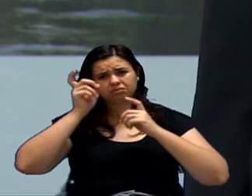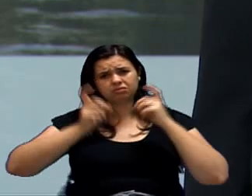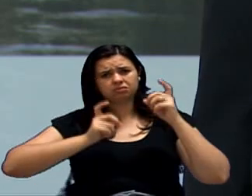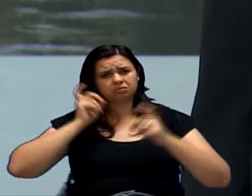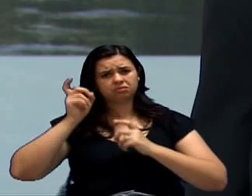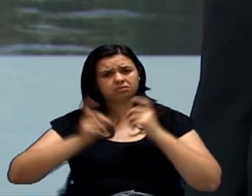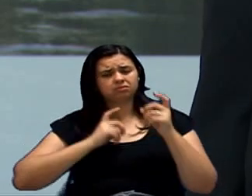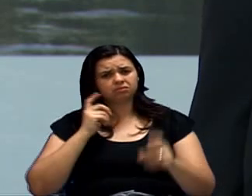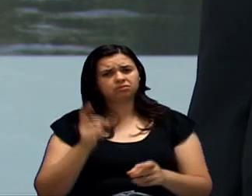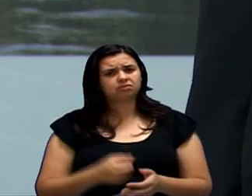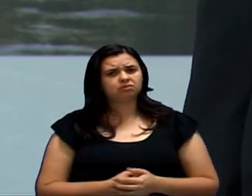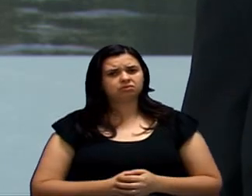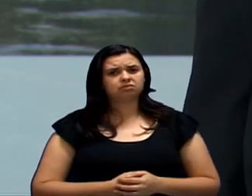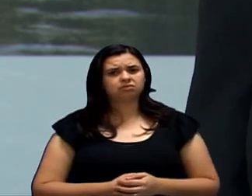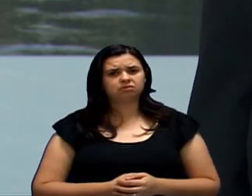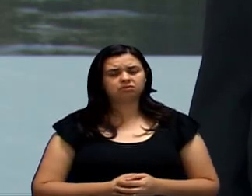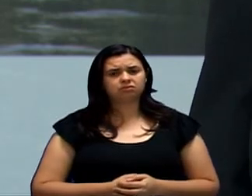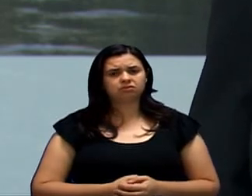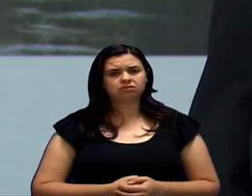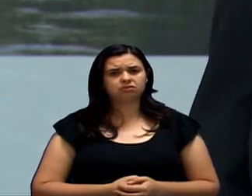me preocupou